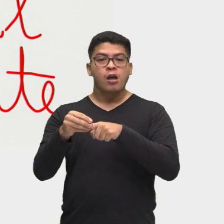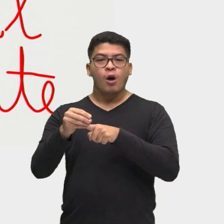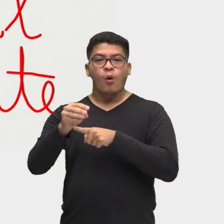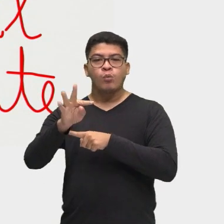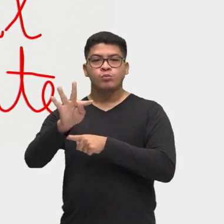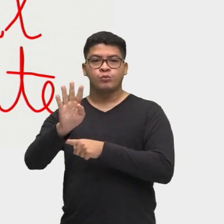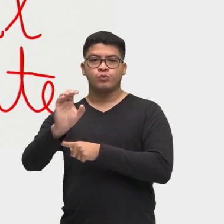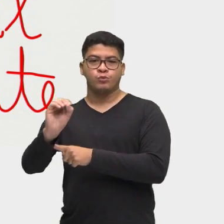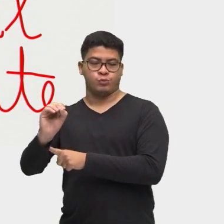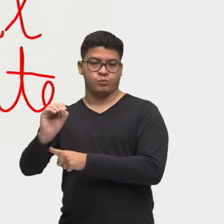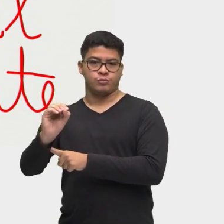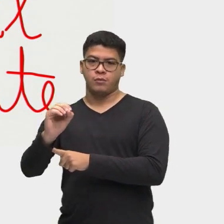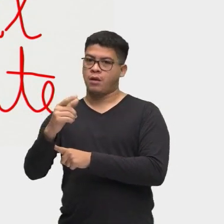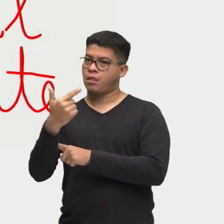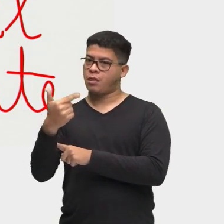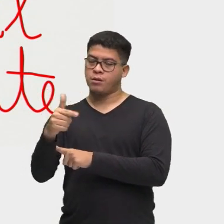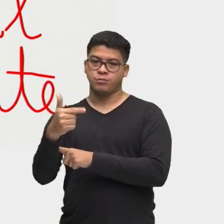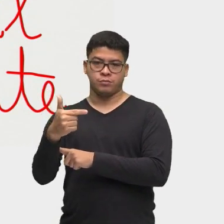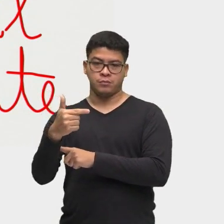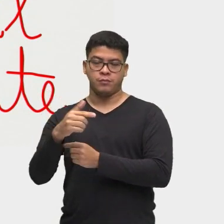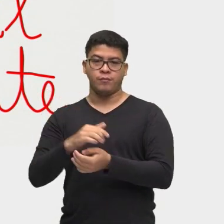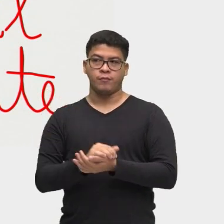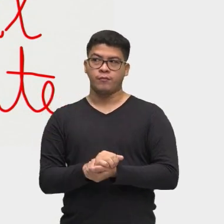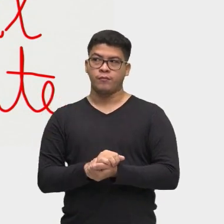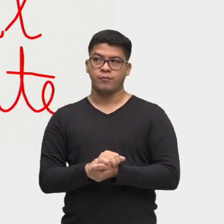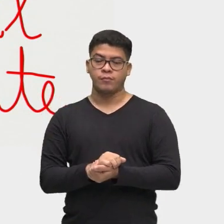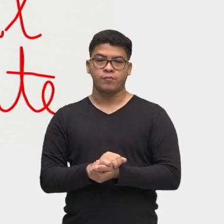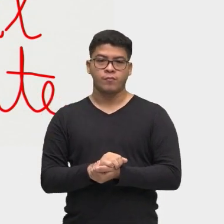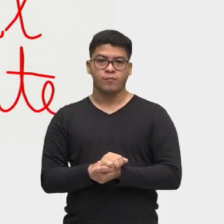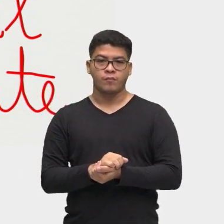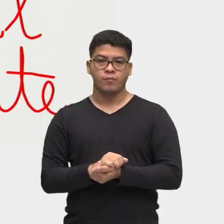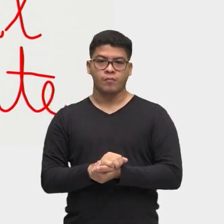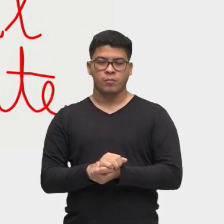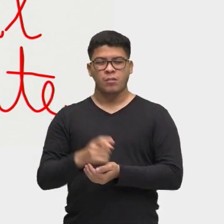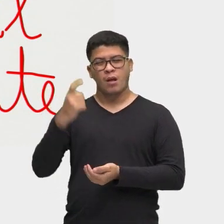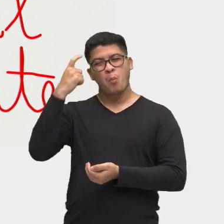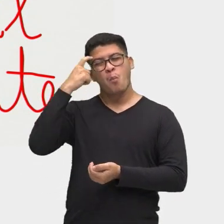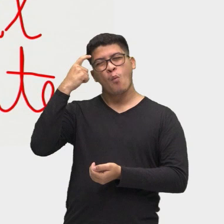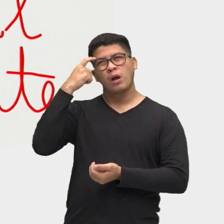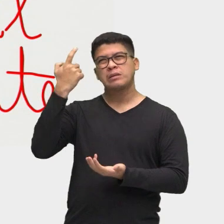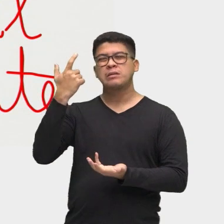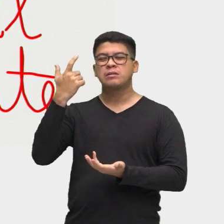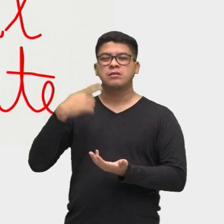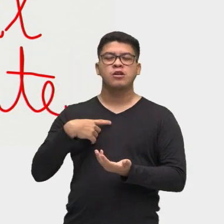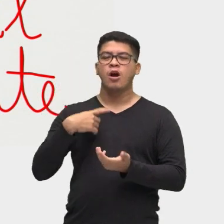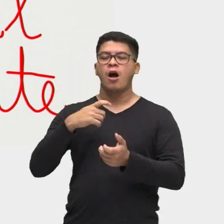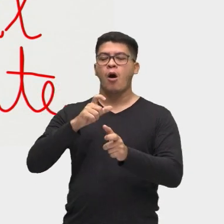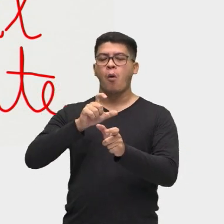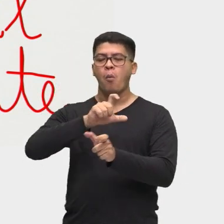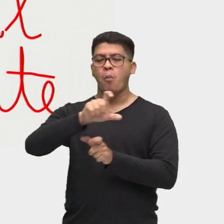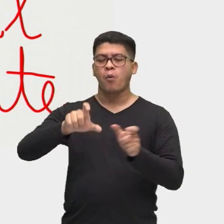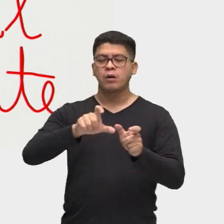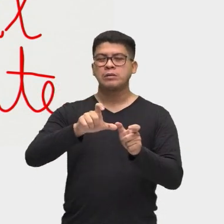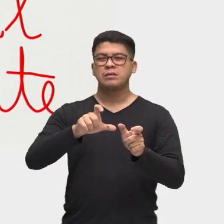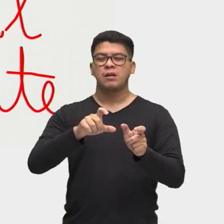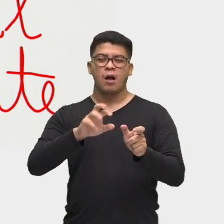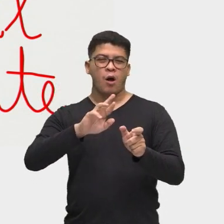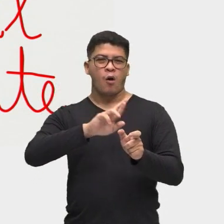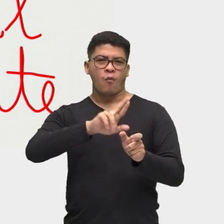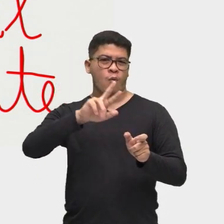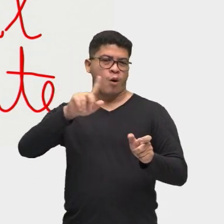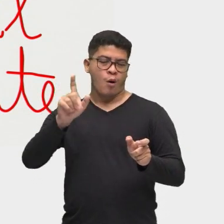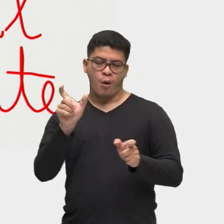bem? Essa palavra to que dá essa ideia de infinitivo, brincar, correr,